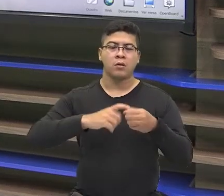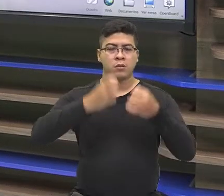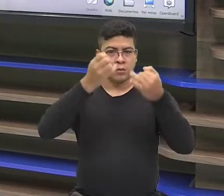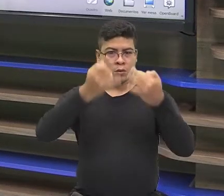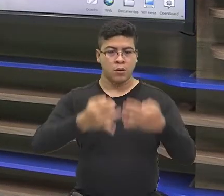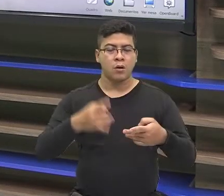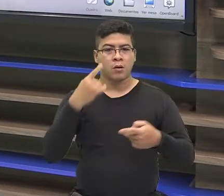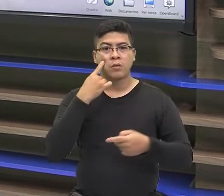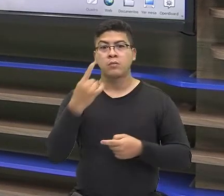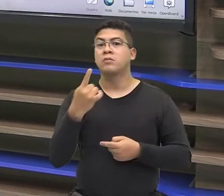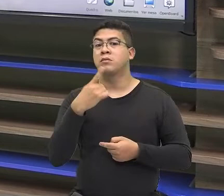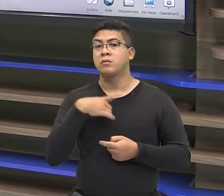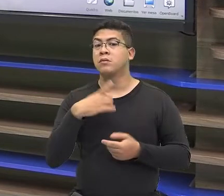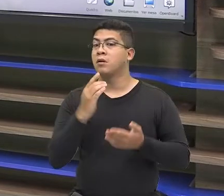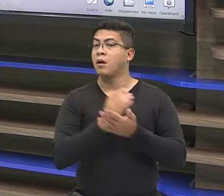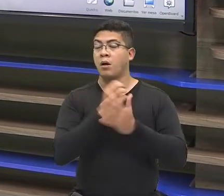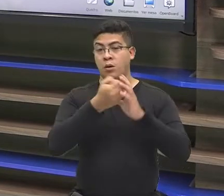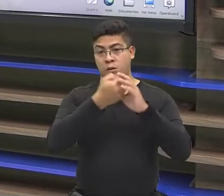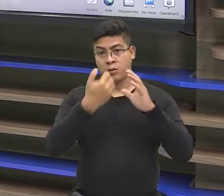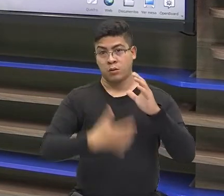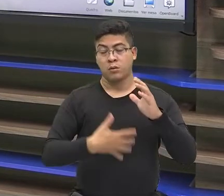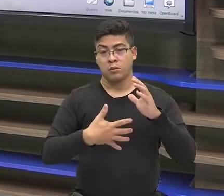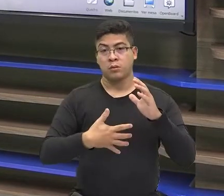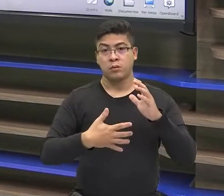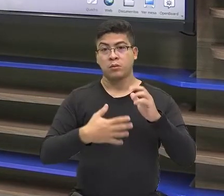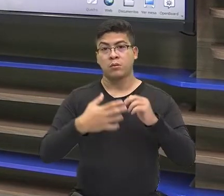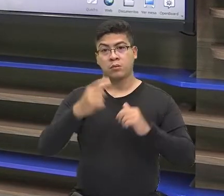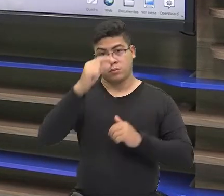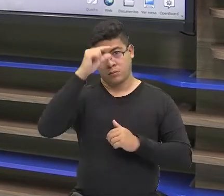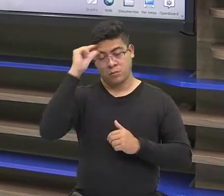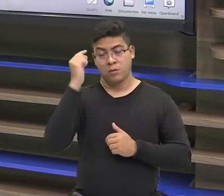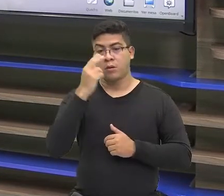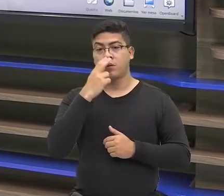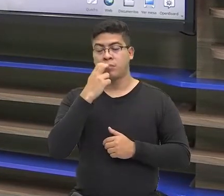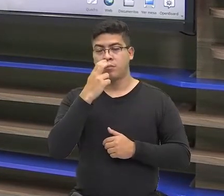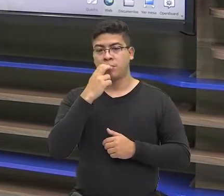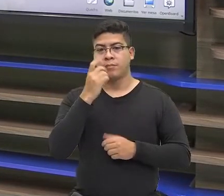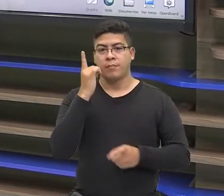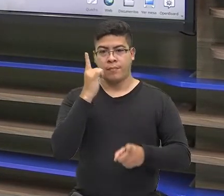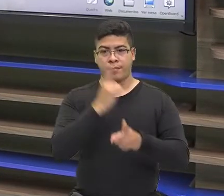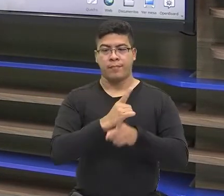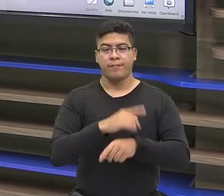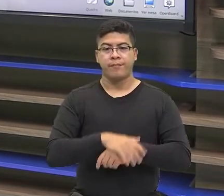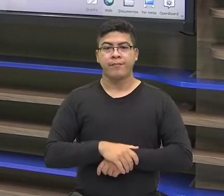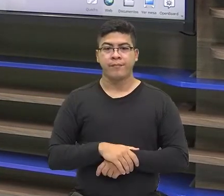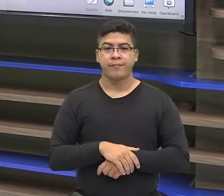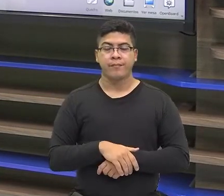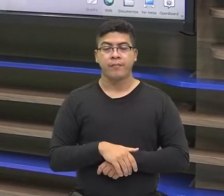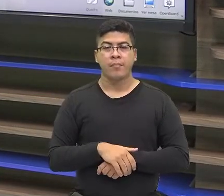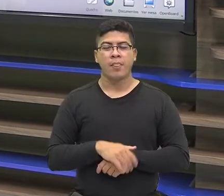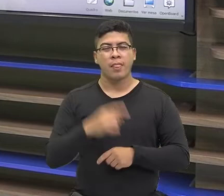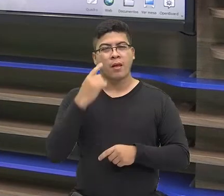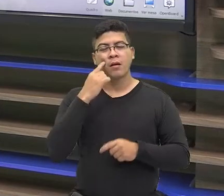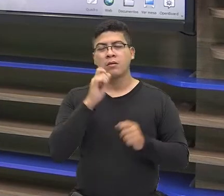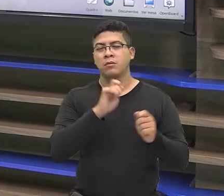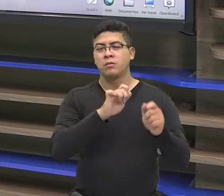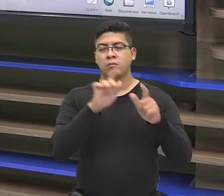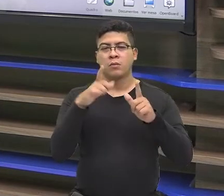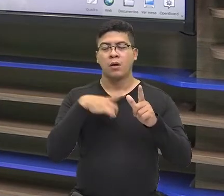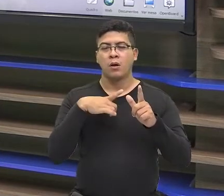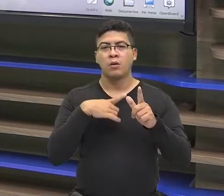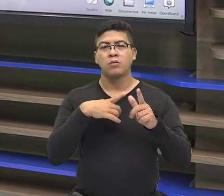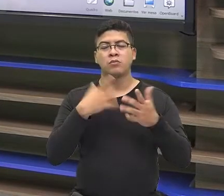pouquinho mais aí a respeito das características dessa obra, ver se nós encontramos. Olha só, vamos ver um trecho que ele vai